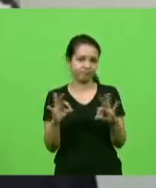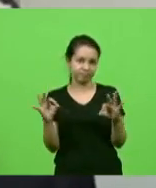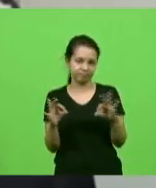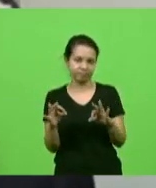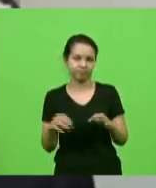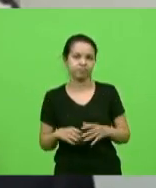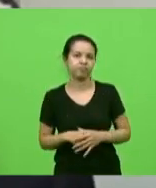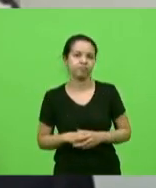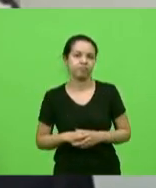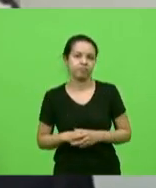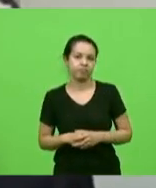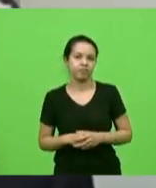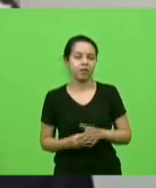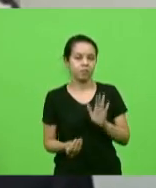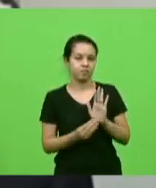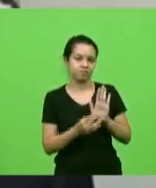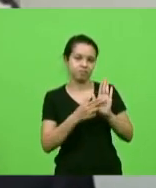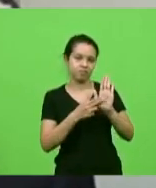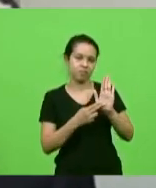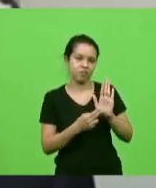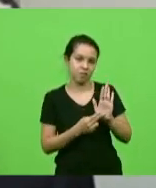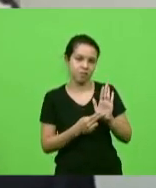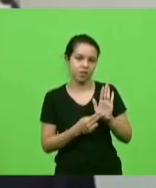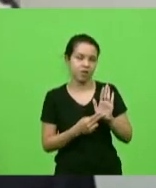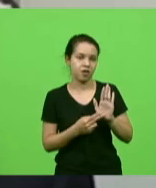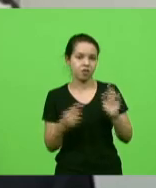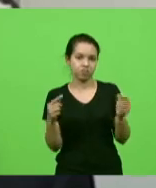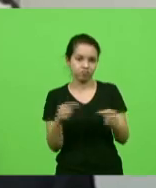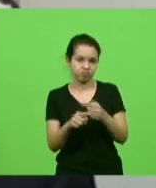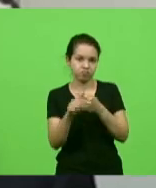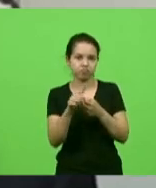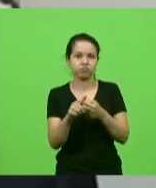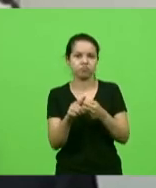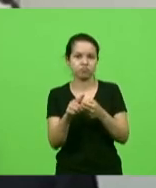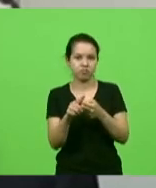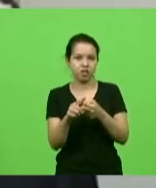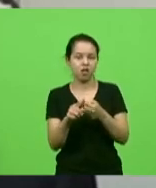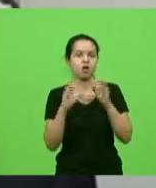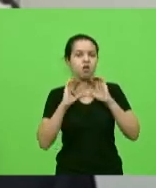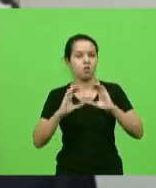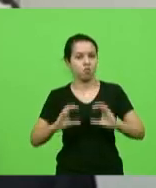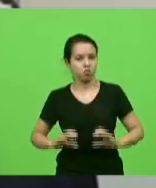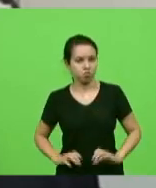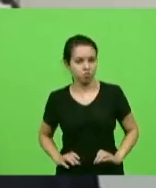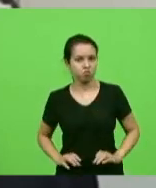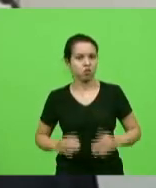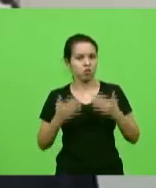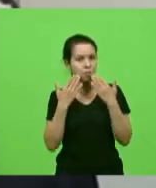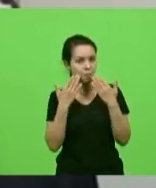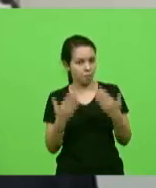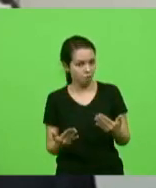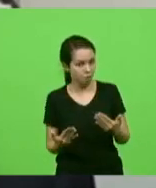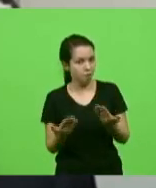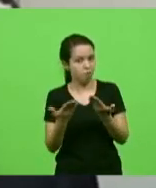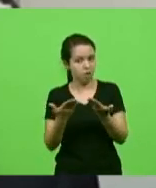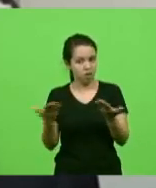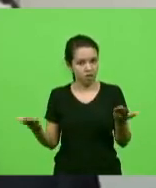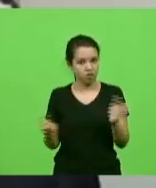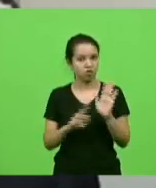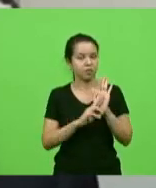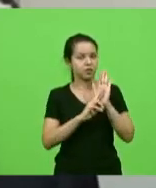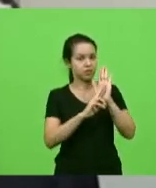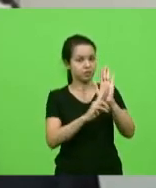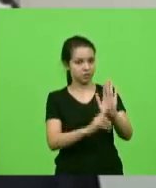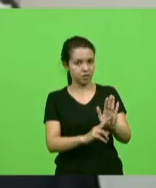previsão da Norma evidencia-se patente descabimento ou seja as condutas expostas pelos representantes